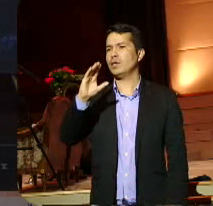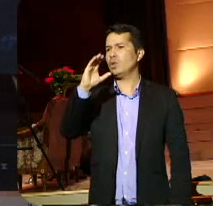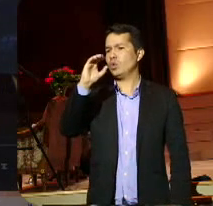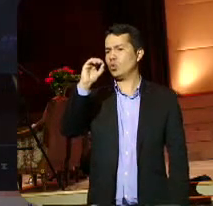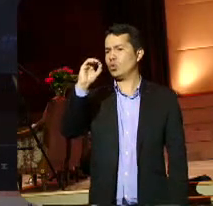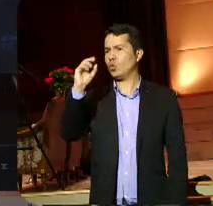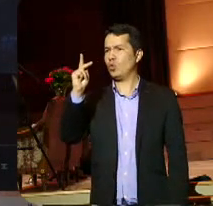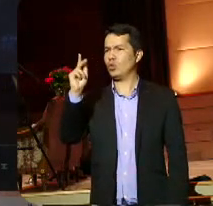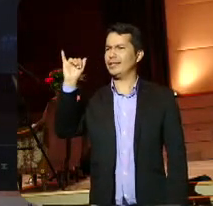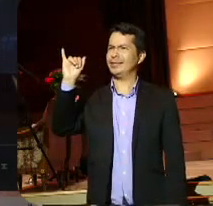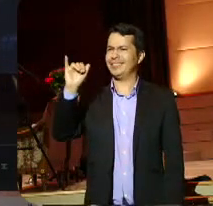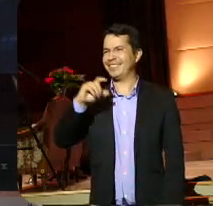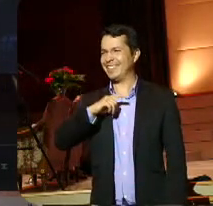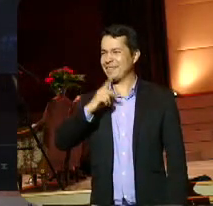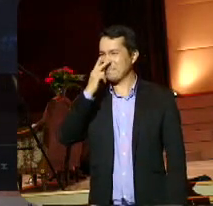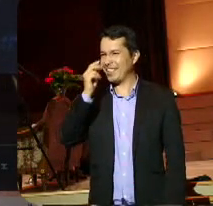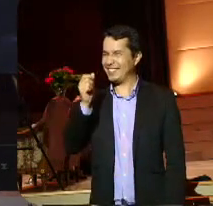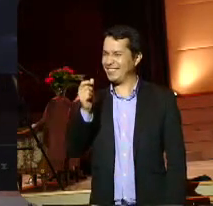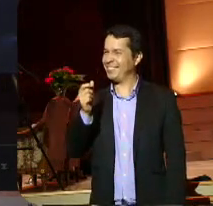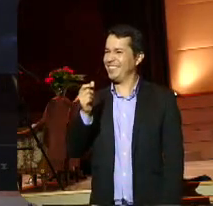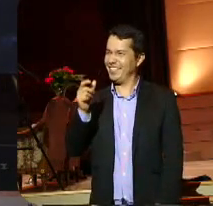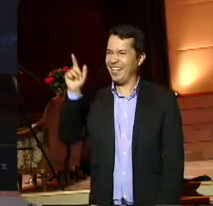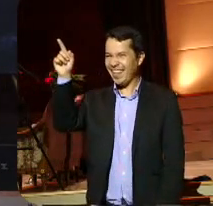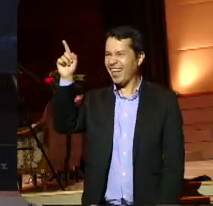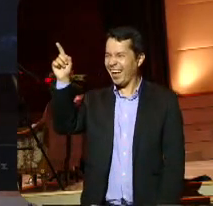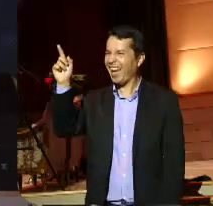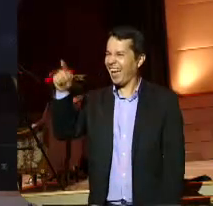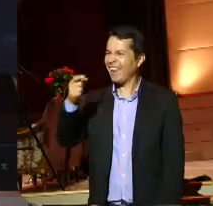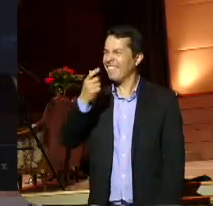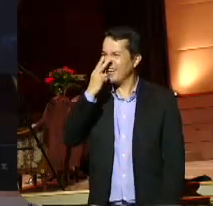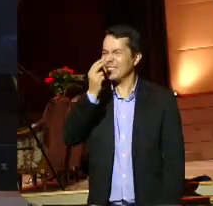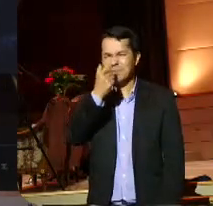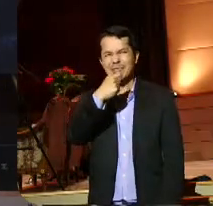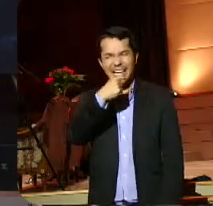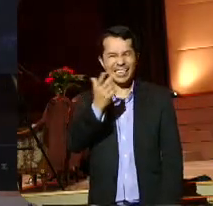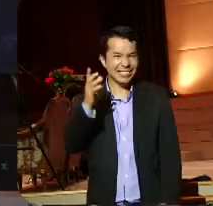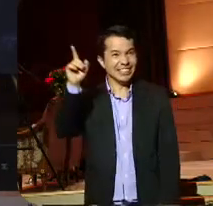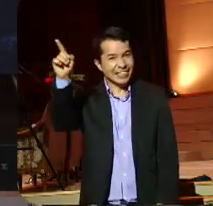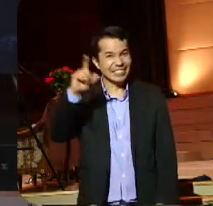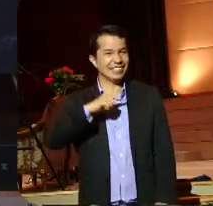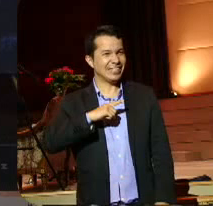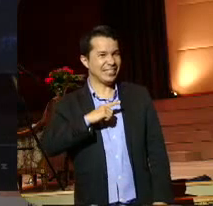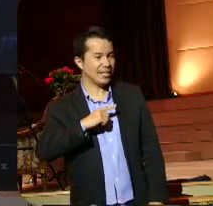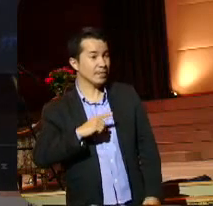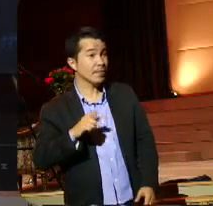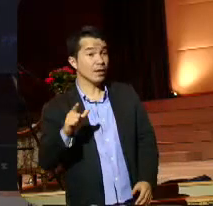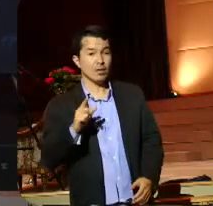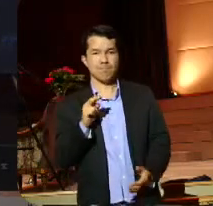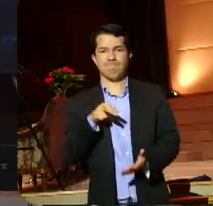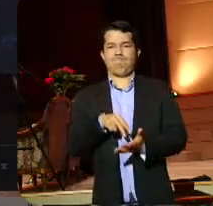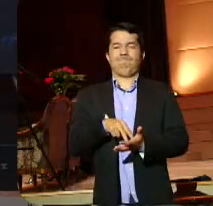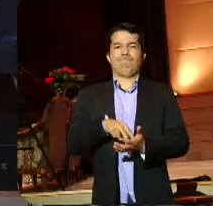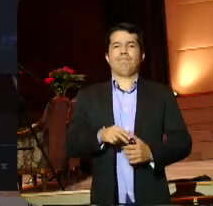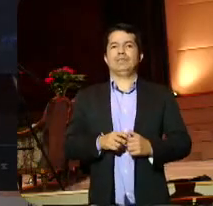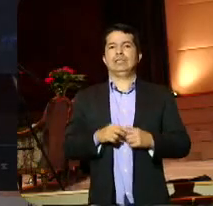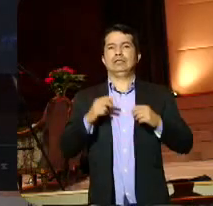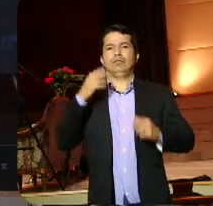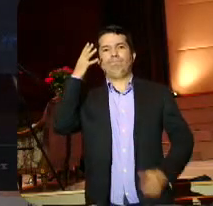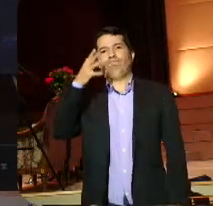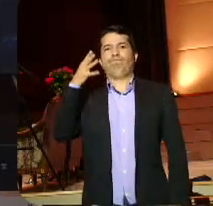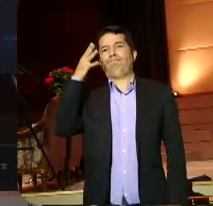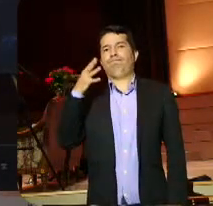presidente da Universidade Batista de Dallas, e esse homem teve